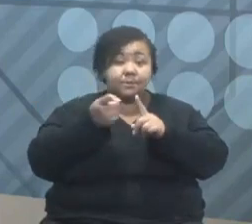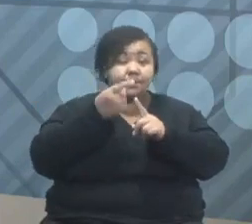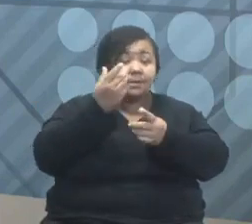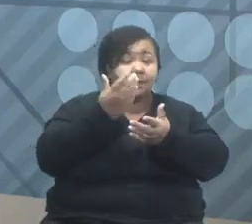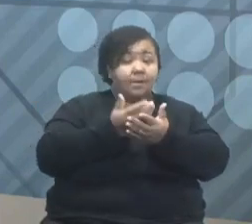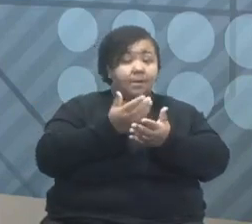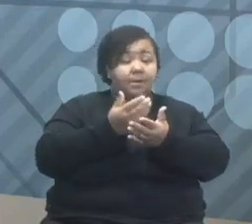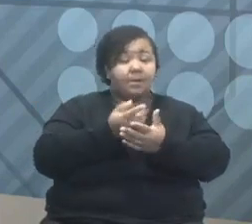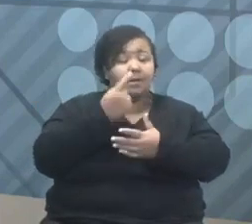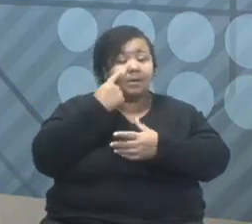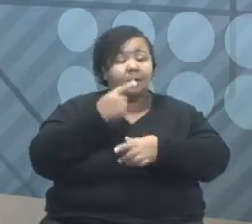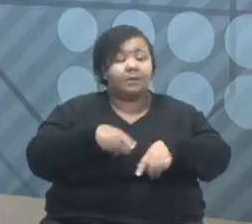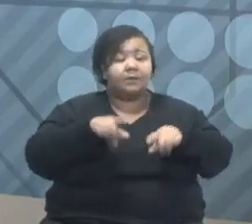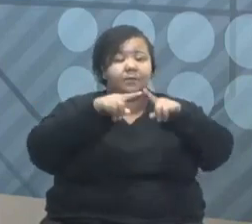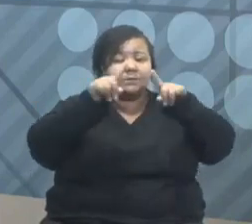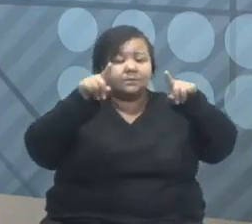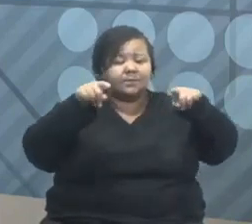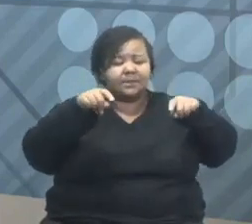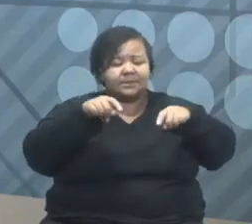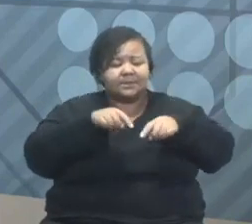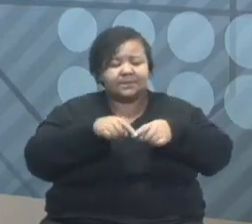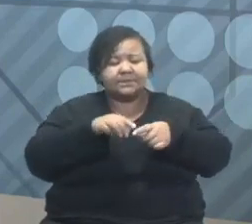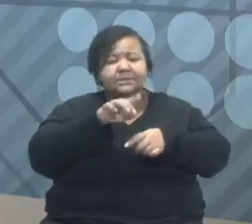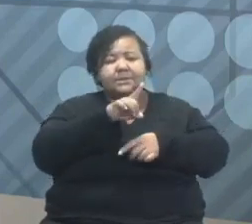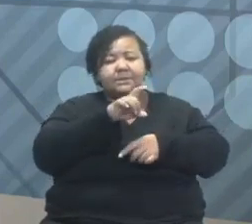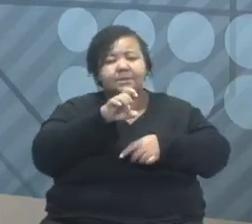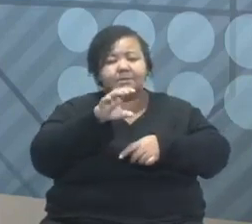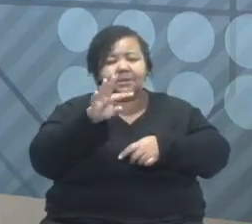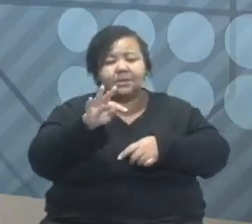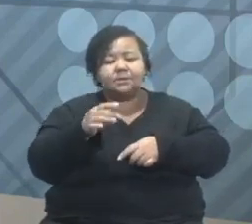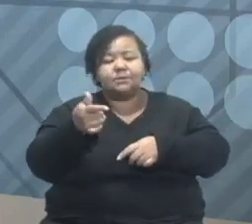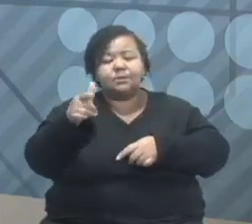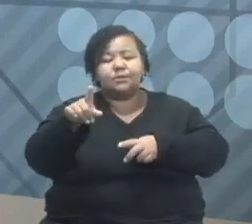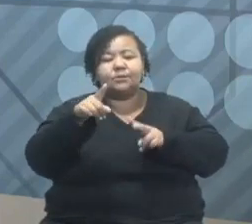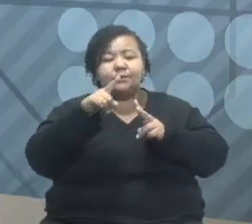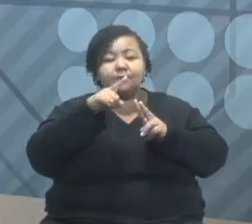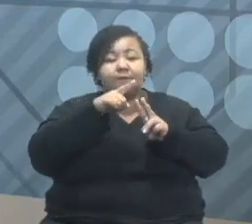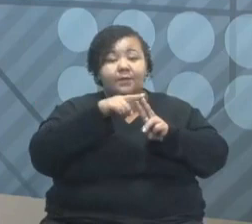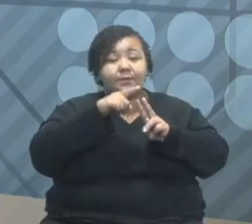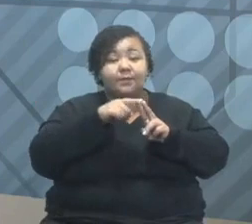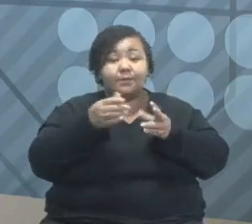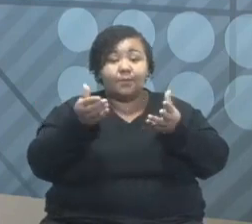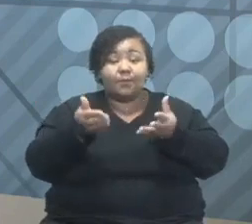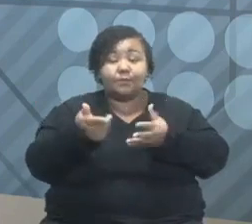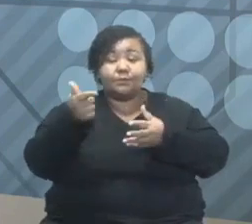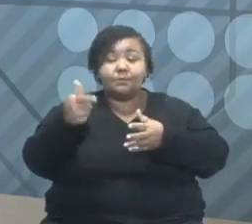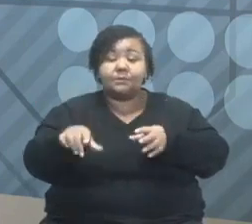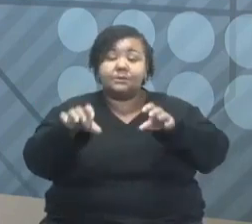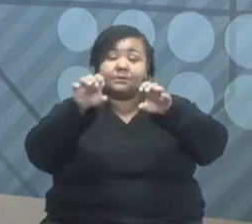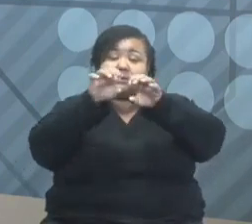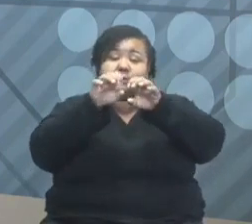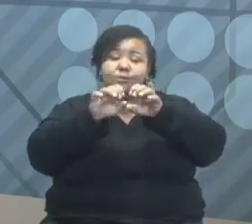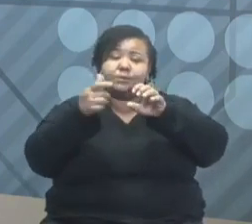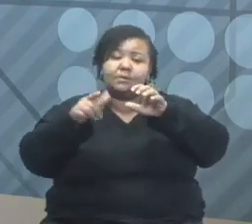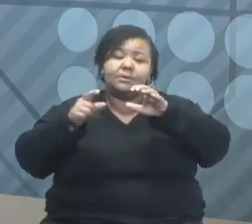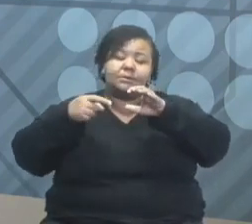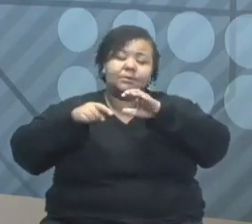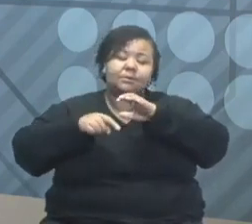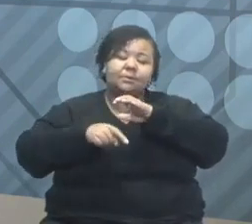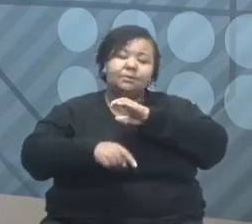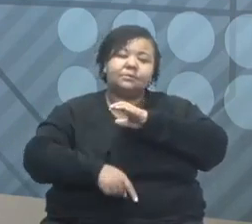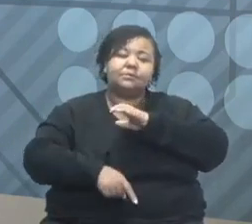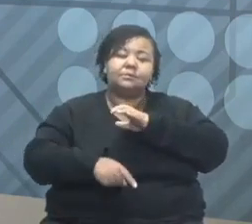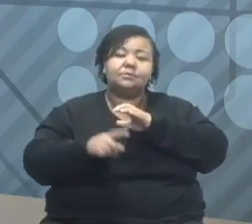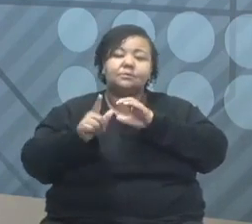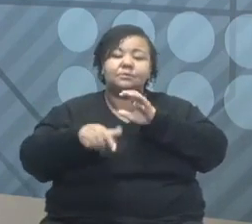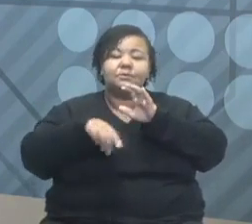vimos matrizes, sistemas determinantes. Na nossa aula 2 vimos vetores. Para hoje, vemos uma estrutura algébrica dos vetores e